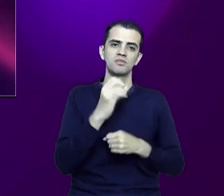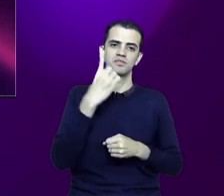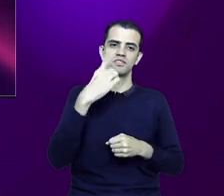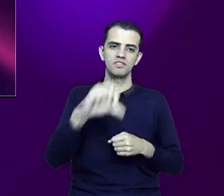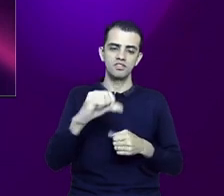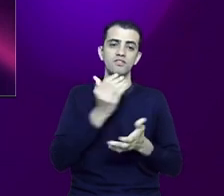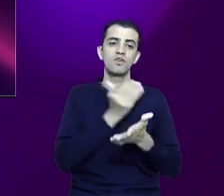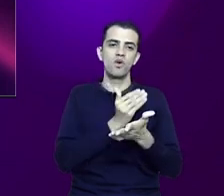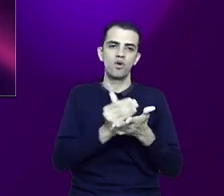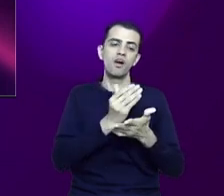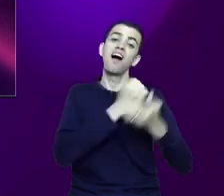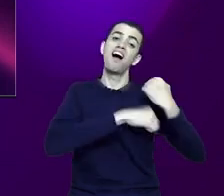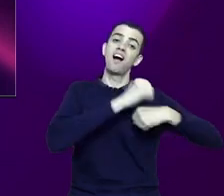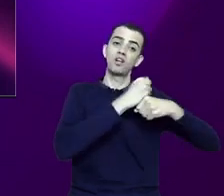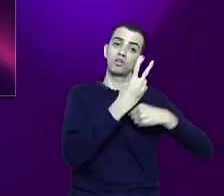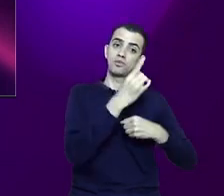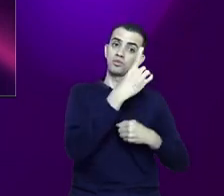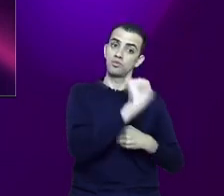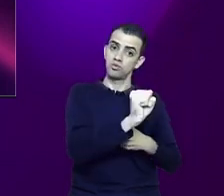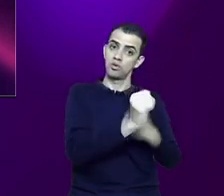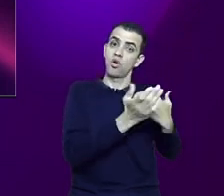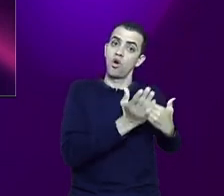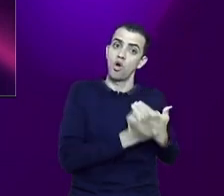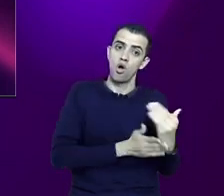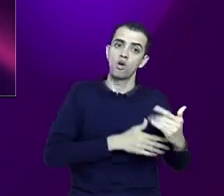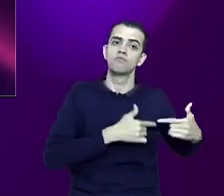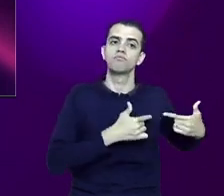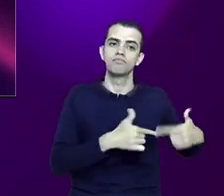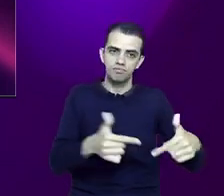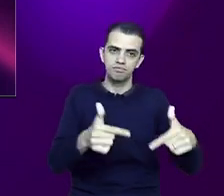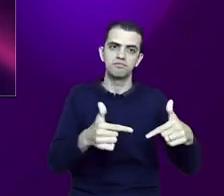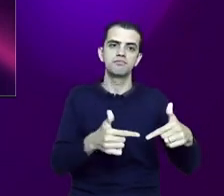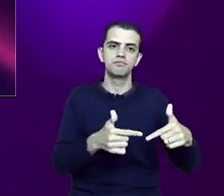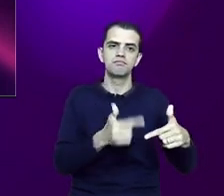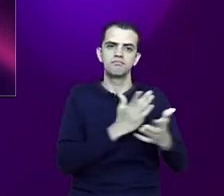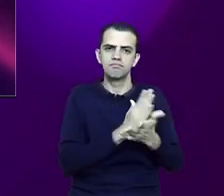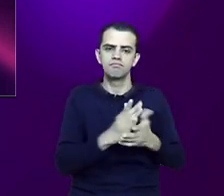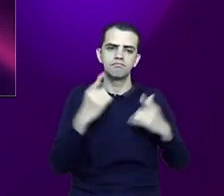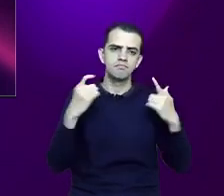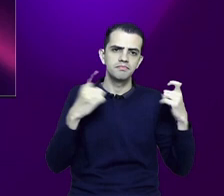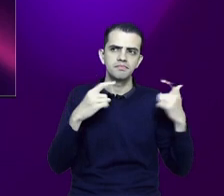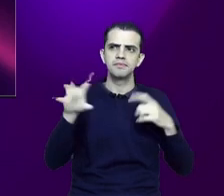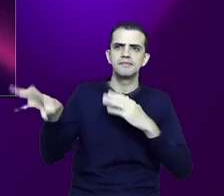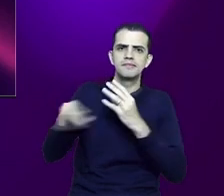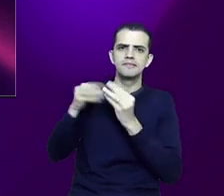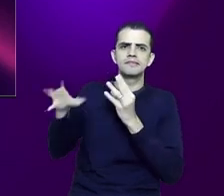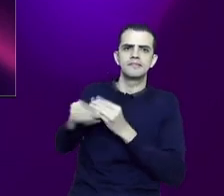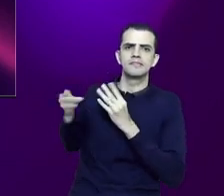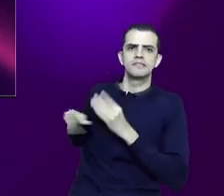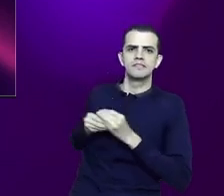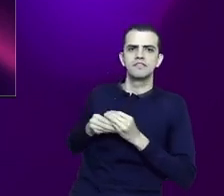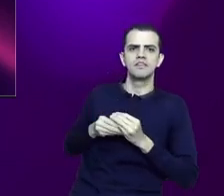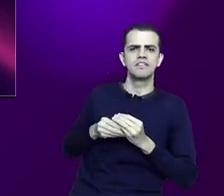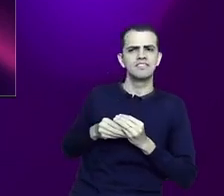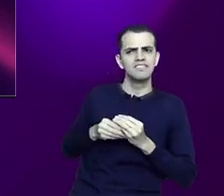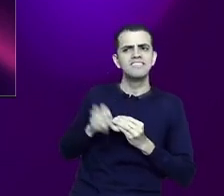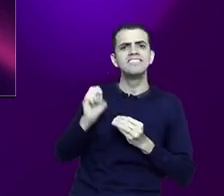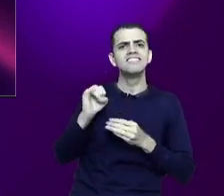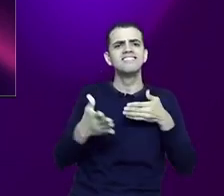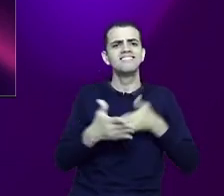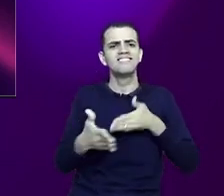trabalho em 2018. Nós levamos as considerações que foram feitas até agora, né? Será que as dificuldades